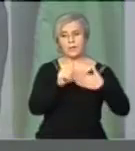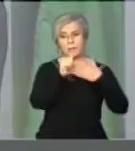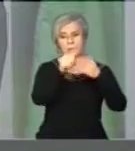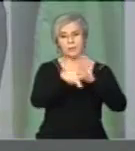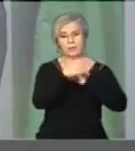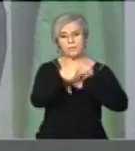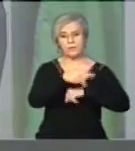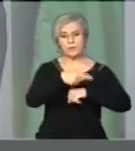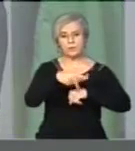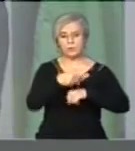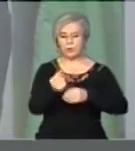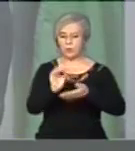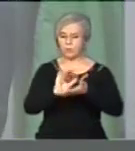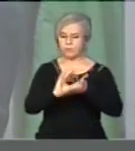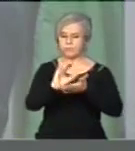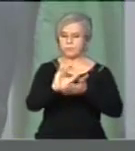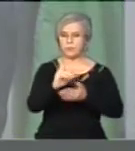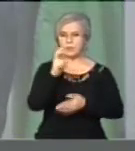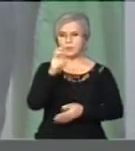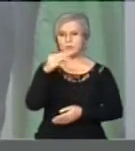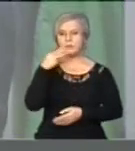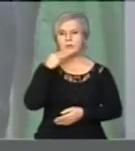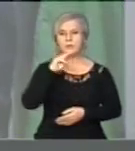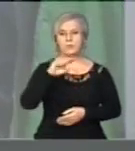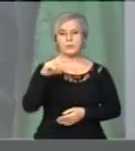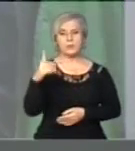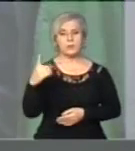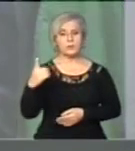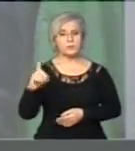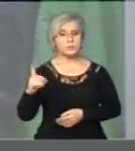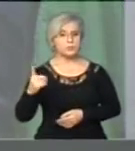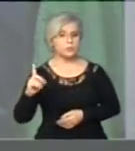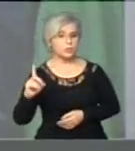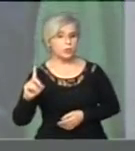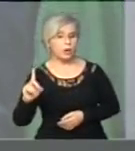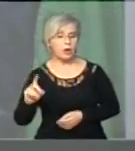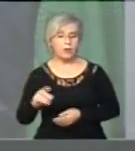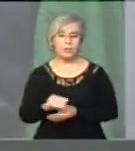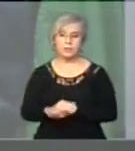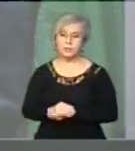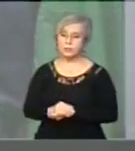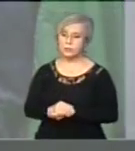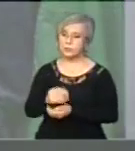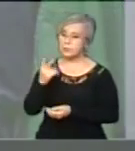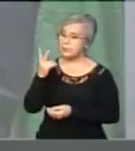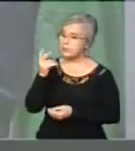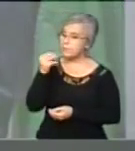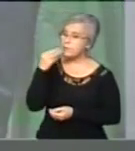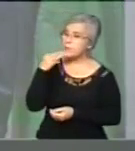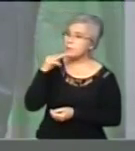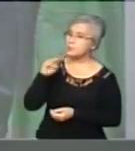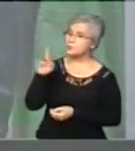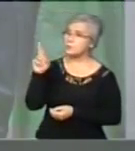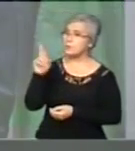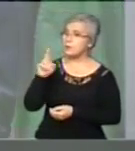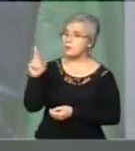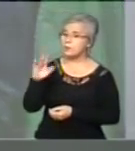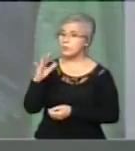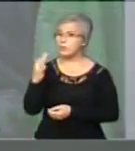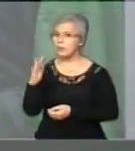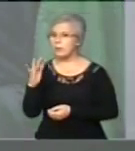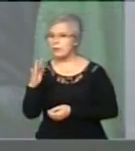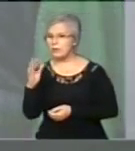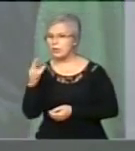país investimentos na ordem de 5 milhões de dólares, ou seja, nós estamos falando de 20 milhões de reais, e algo em torno